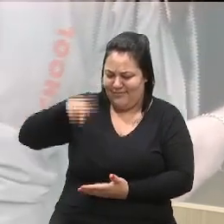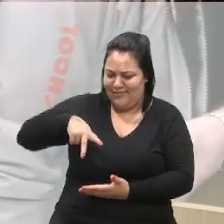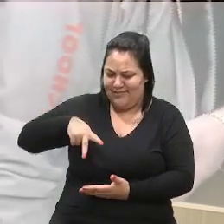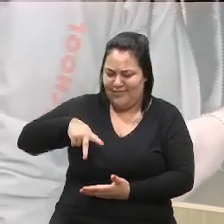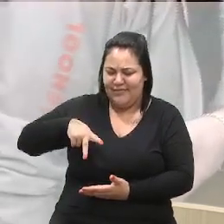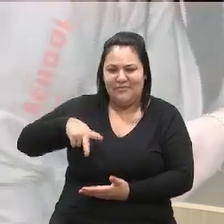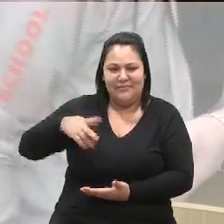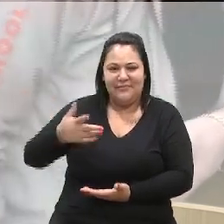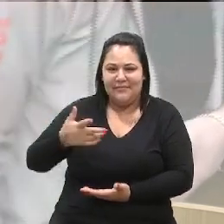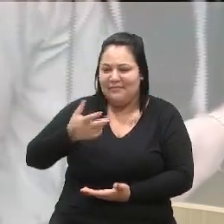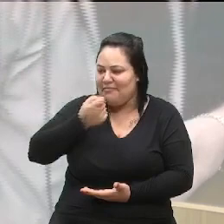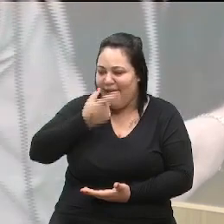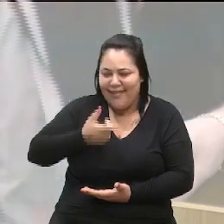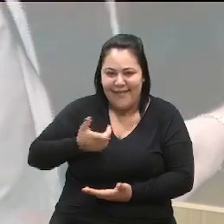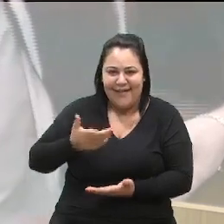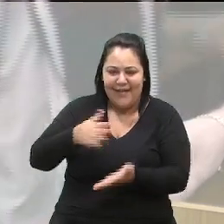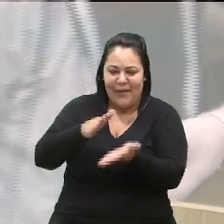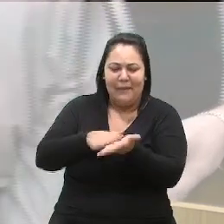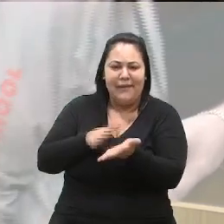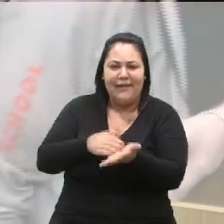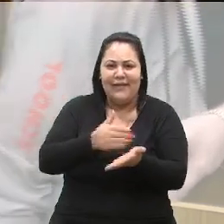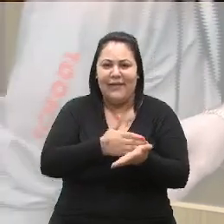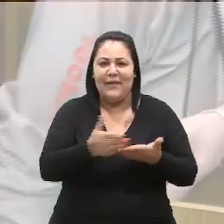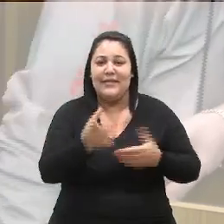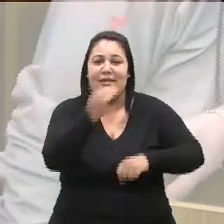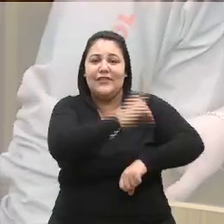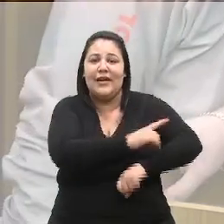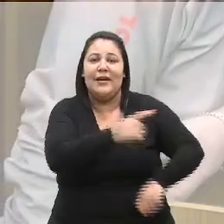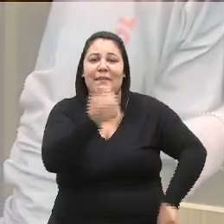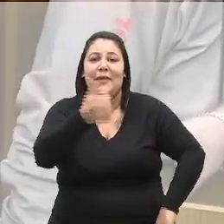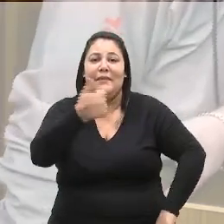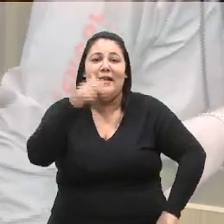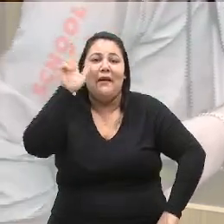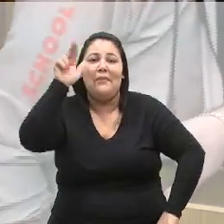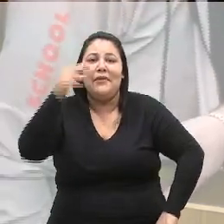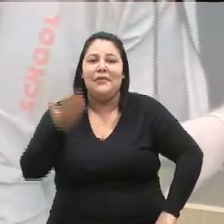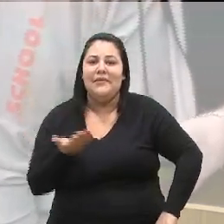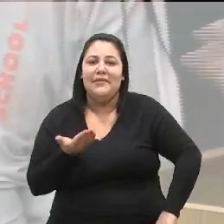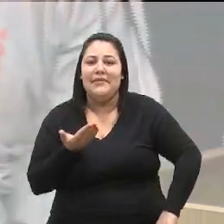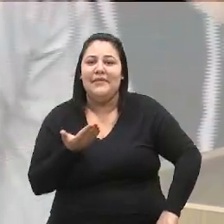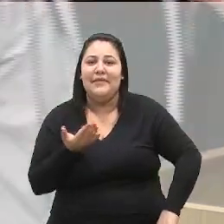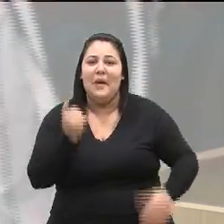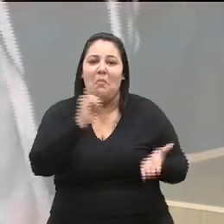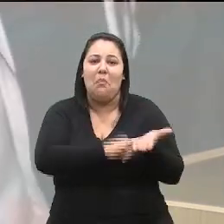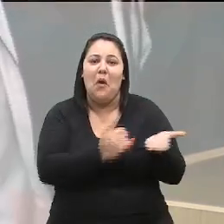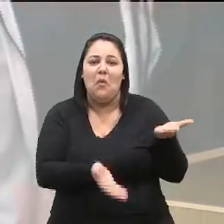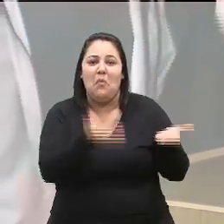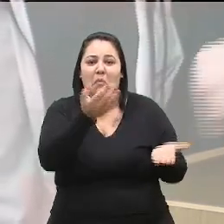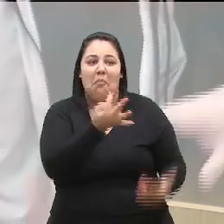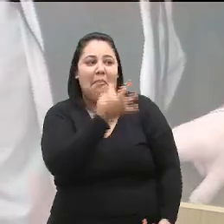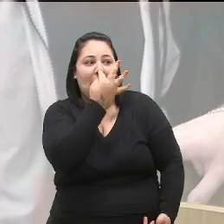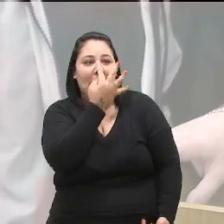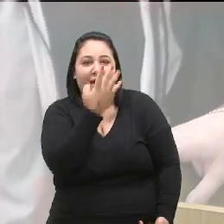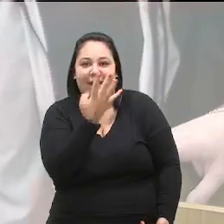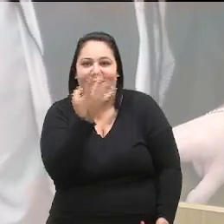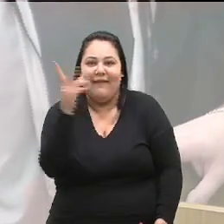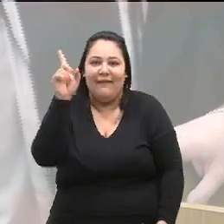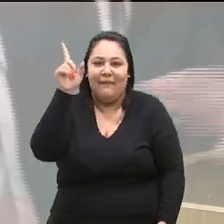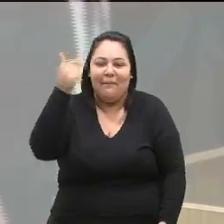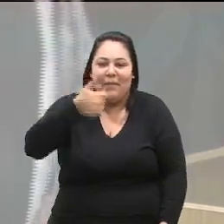além a cobrança ela começa a partir do dia 1eo de Abril PM 1eo de